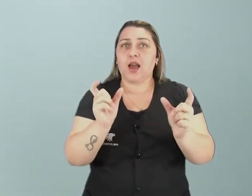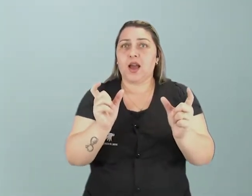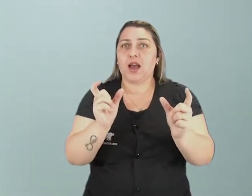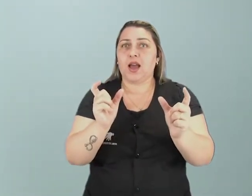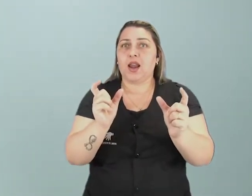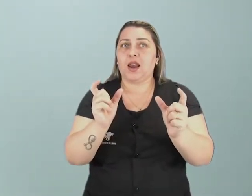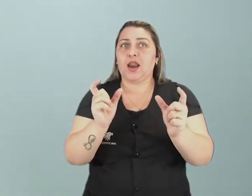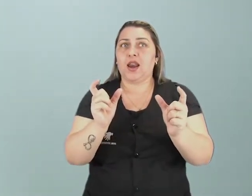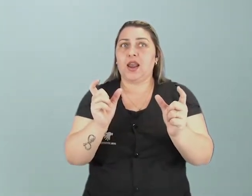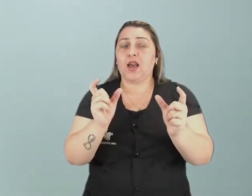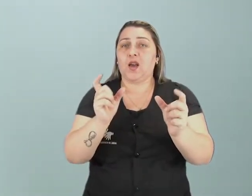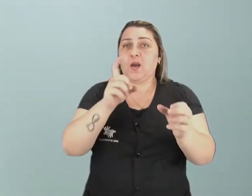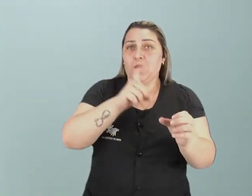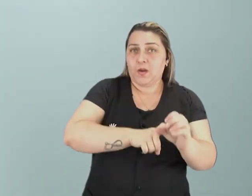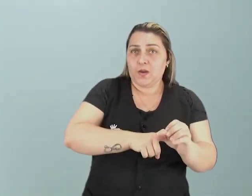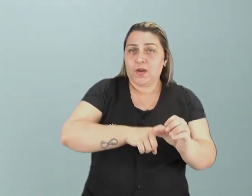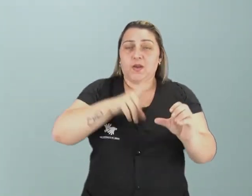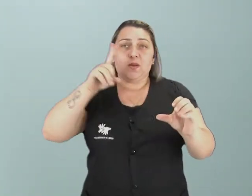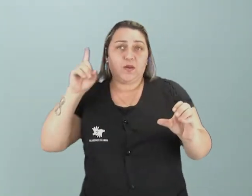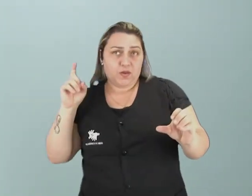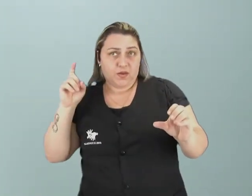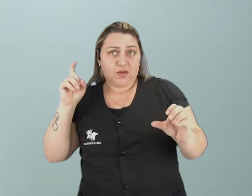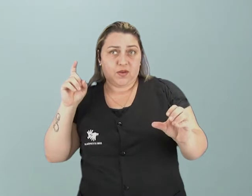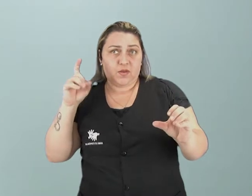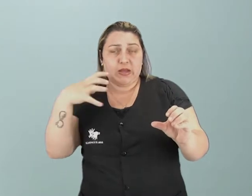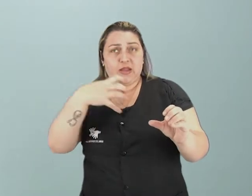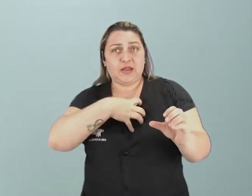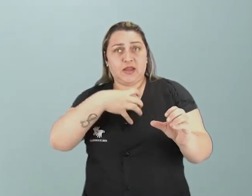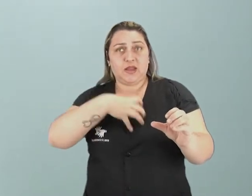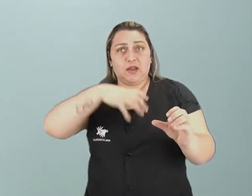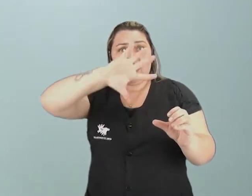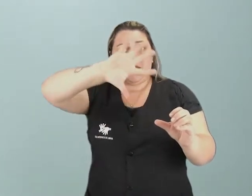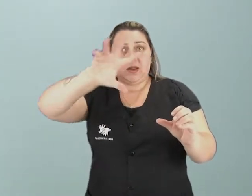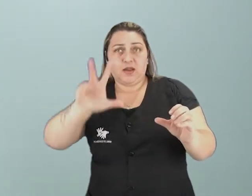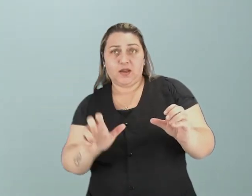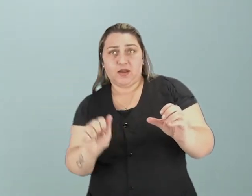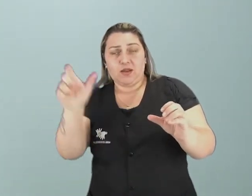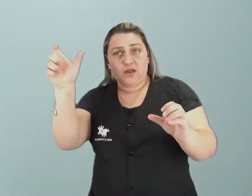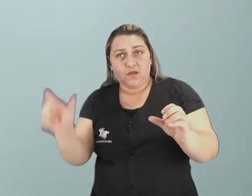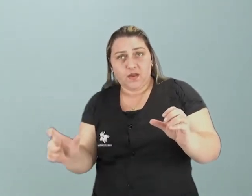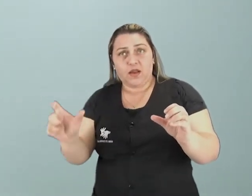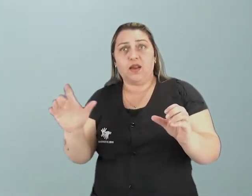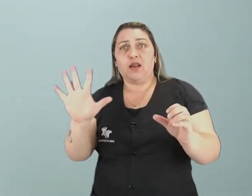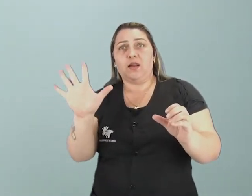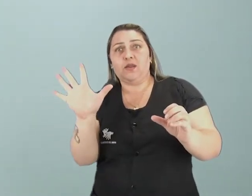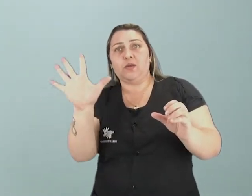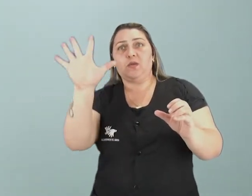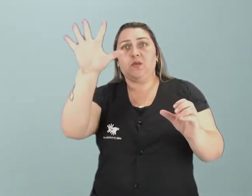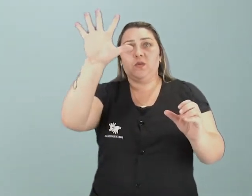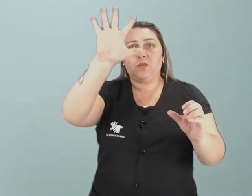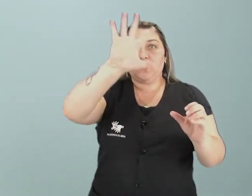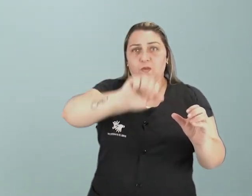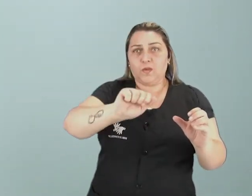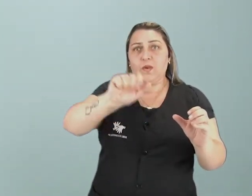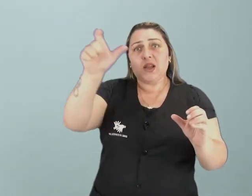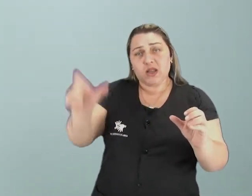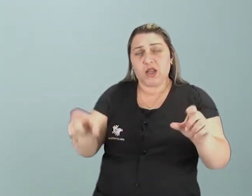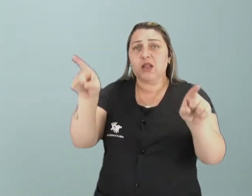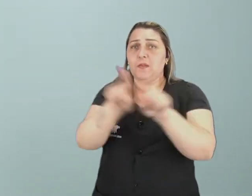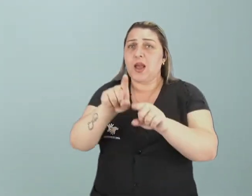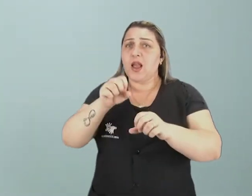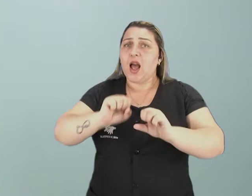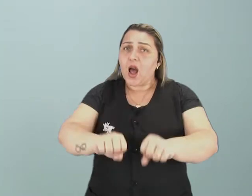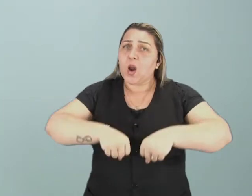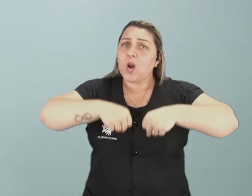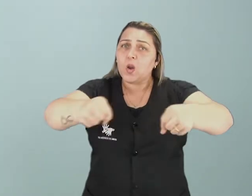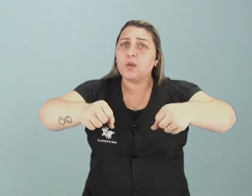não remete ao sentimento dos africanos e nem dos asiáticos naquele exato momento. Eles estavam lutando pela sua